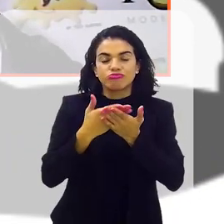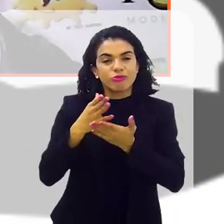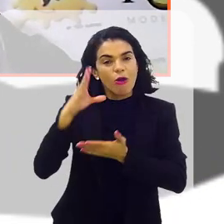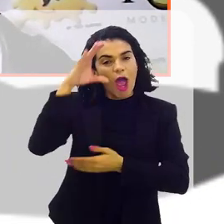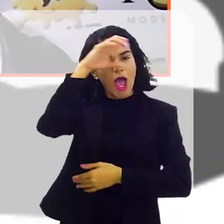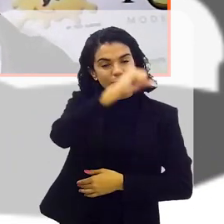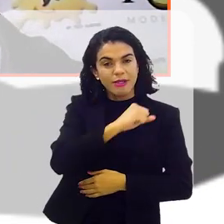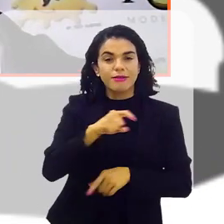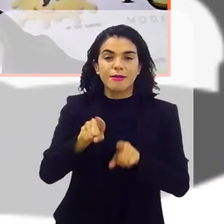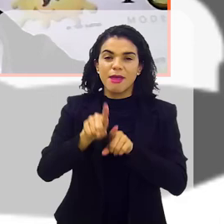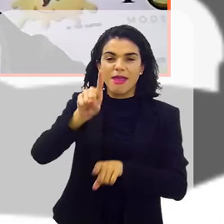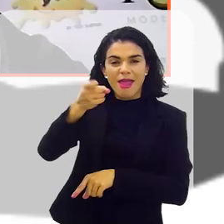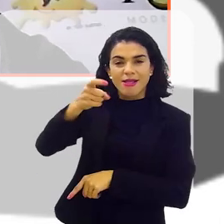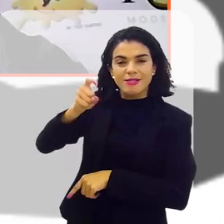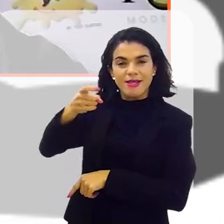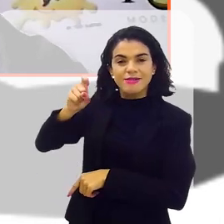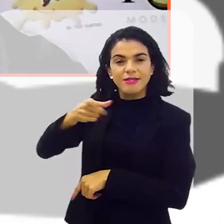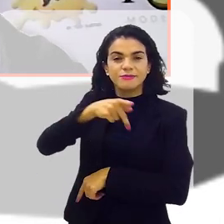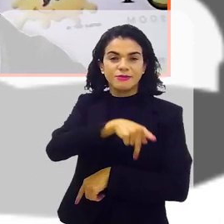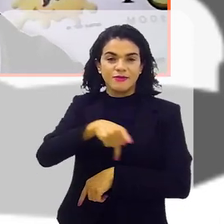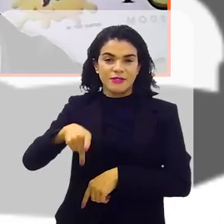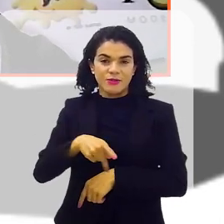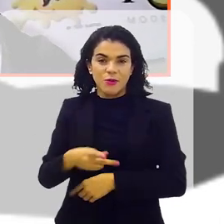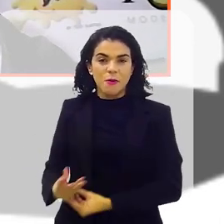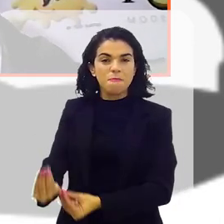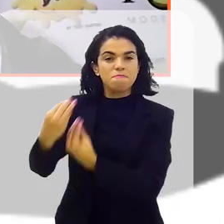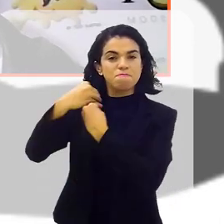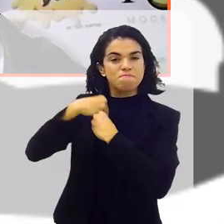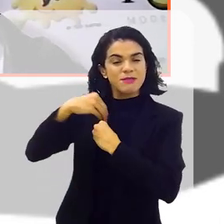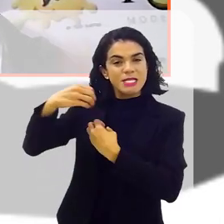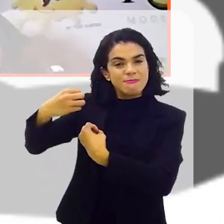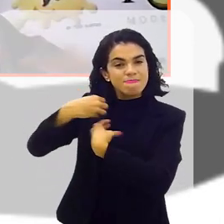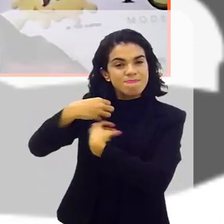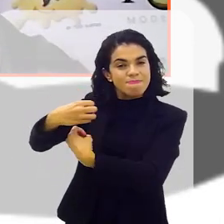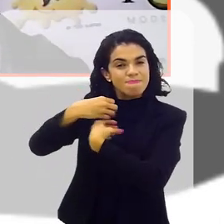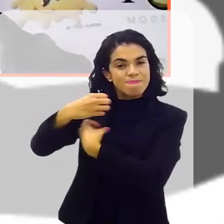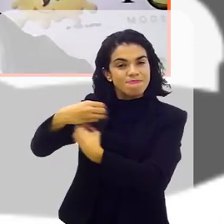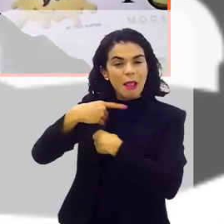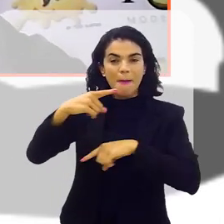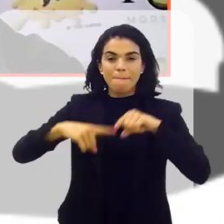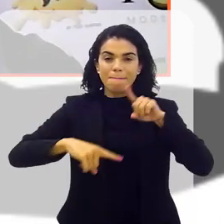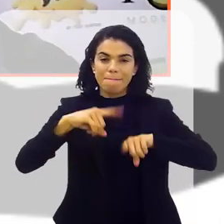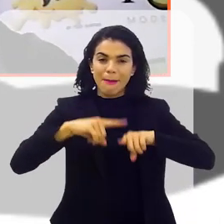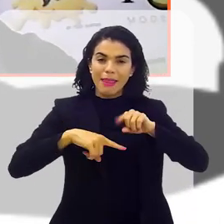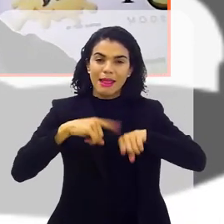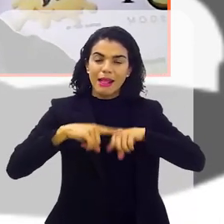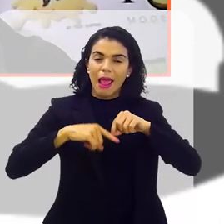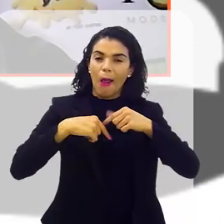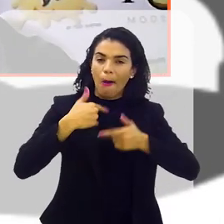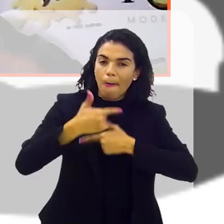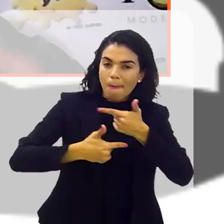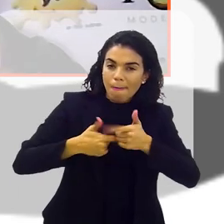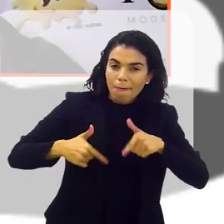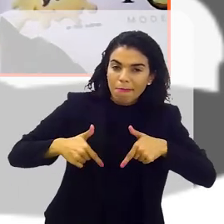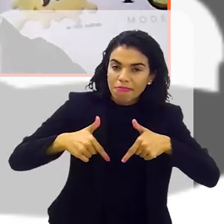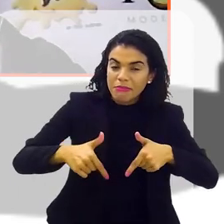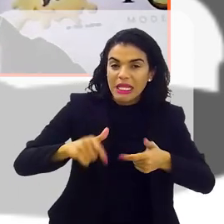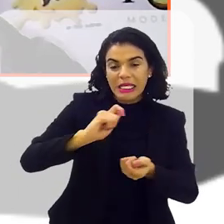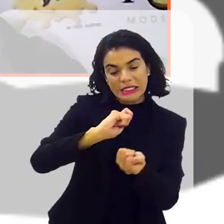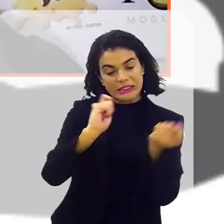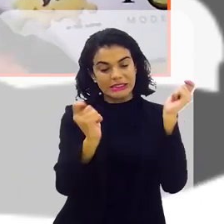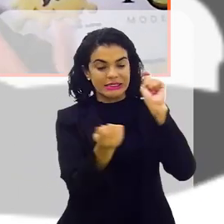professores que me deram embasamento e me deram material para trabalhar e